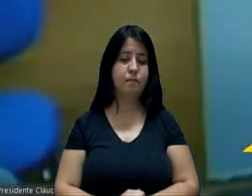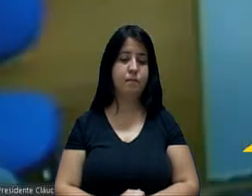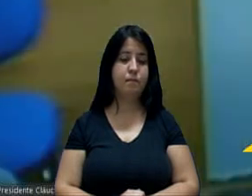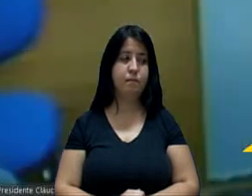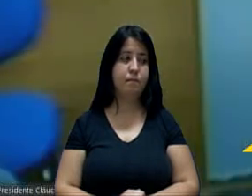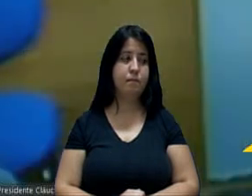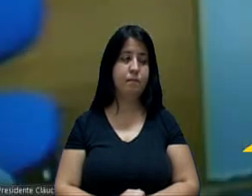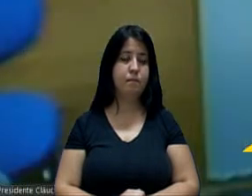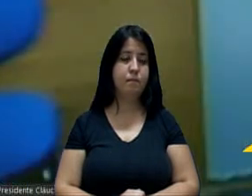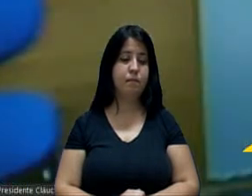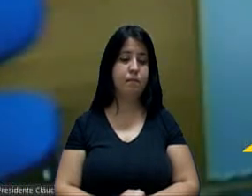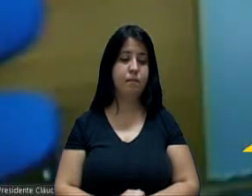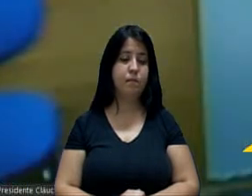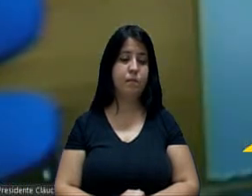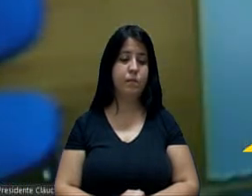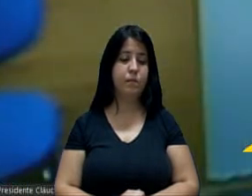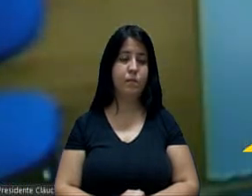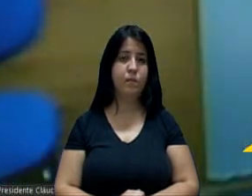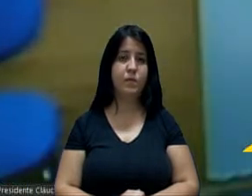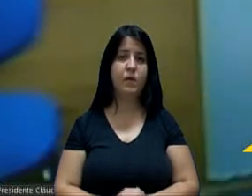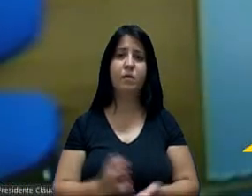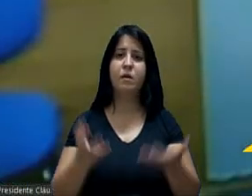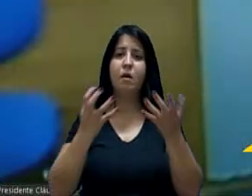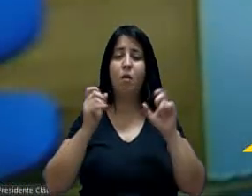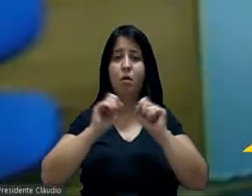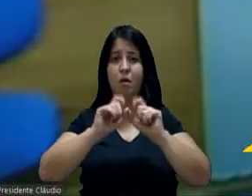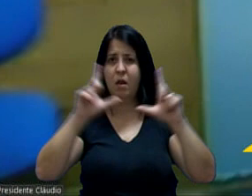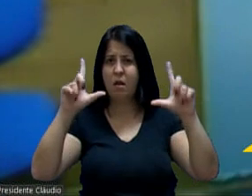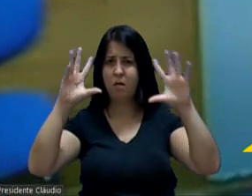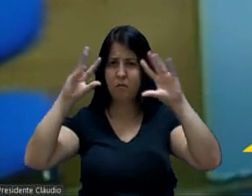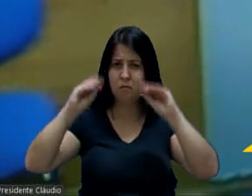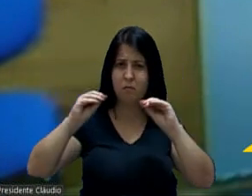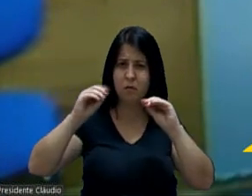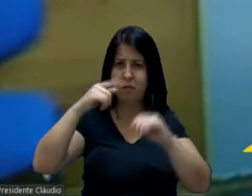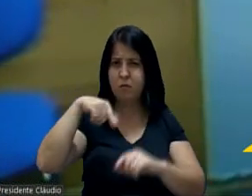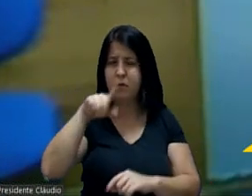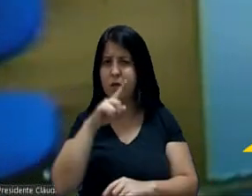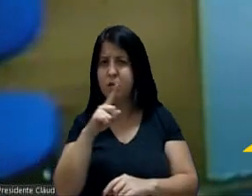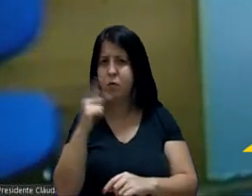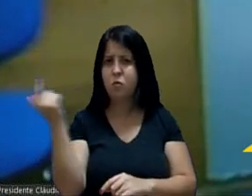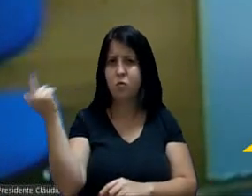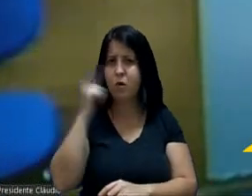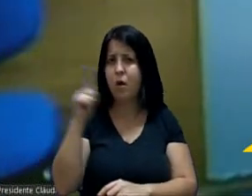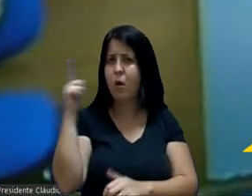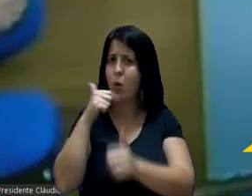se a tela está escura aqui. Eu queria saber se os vereadores estão acompanhando.